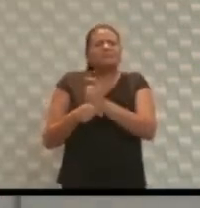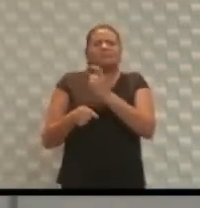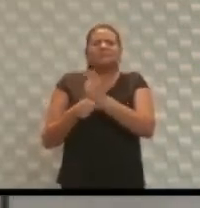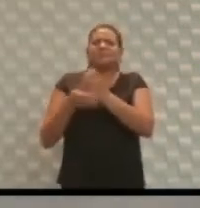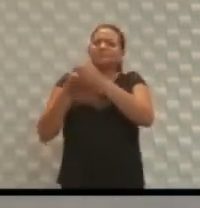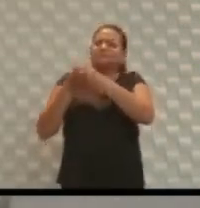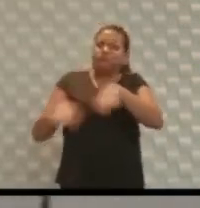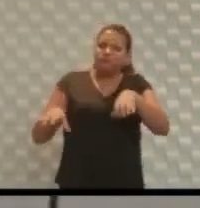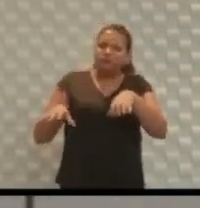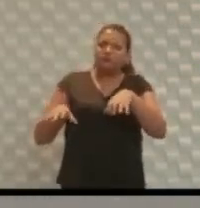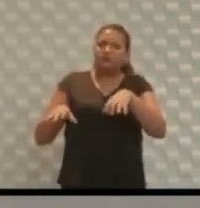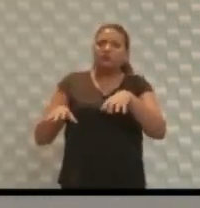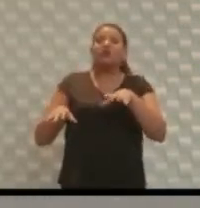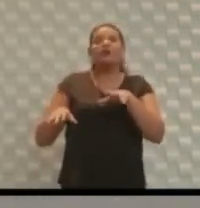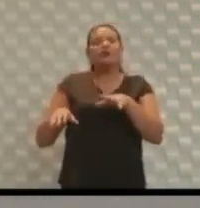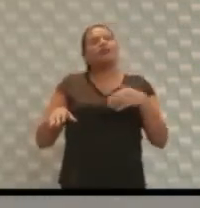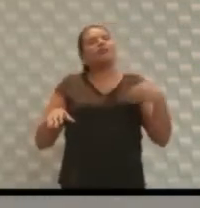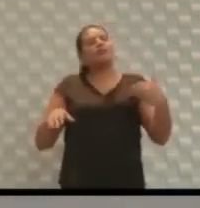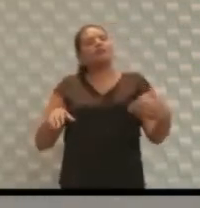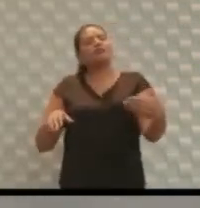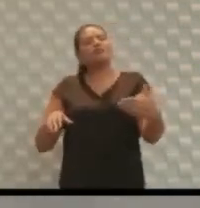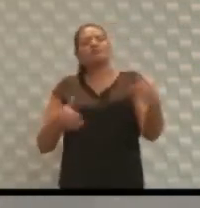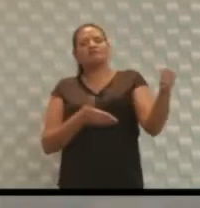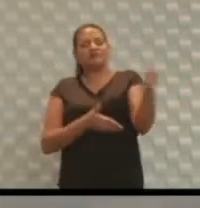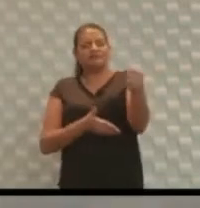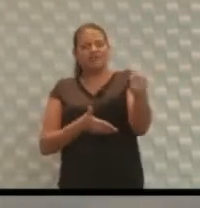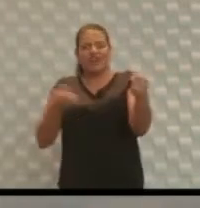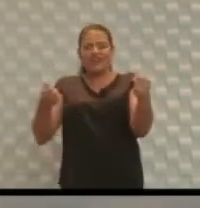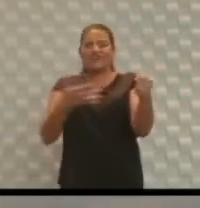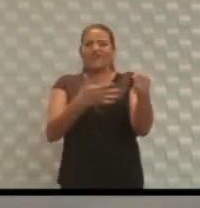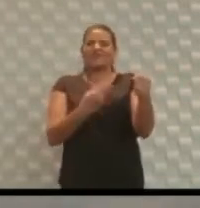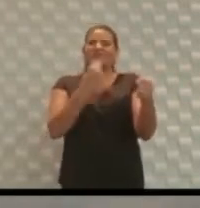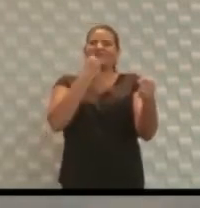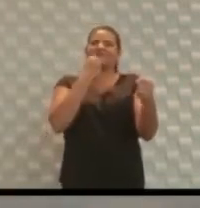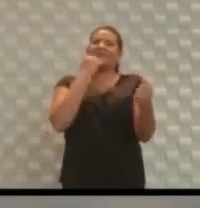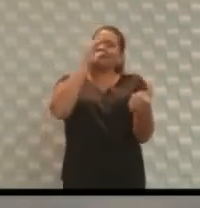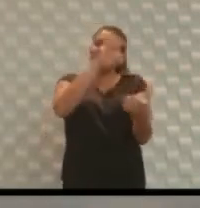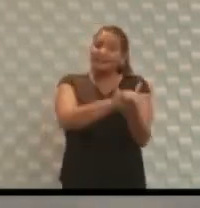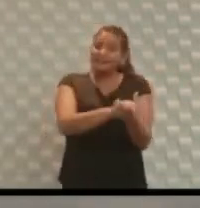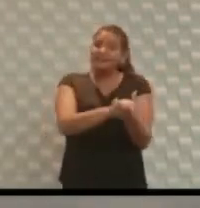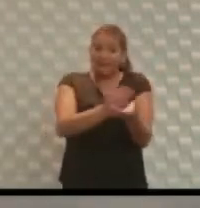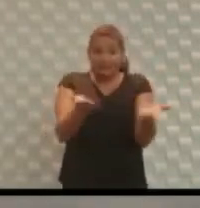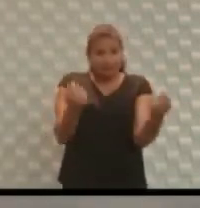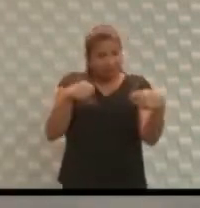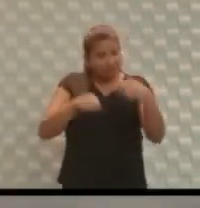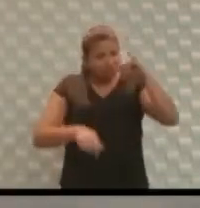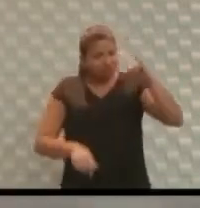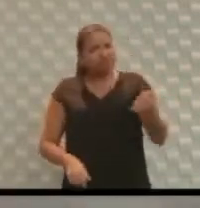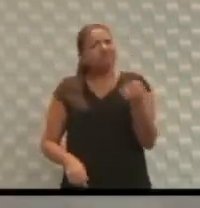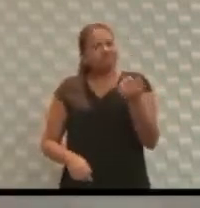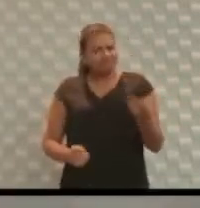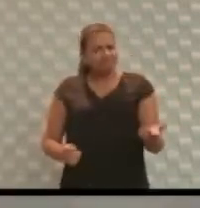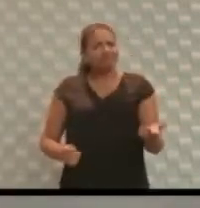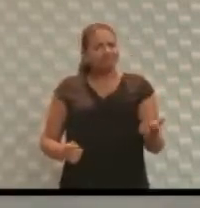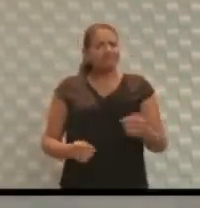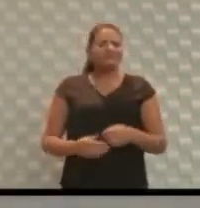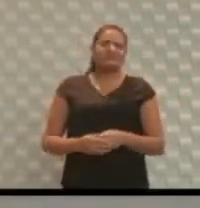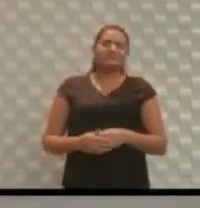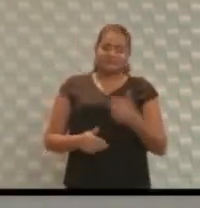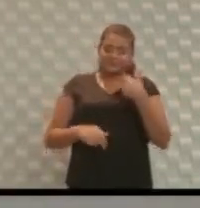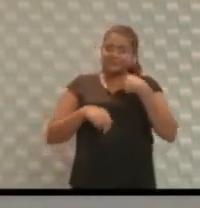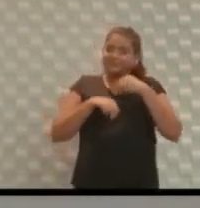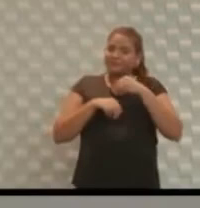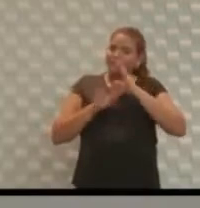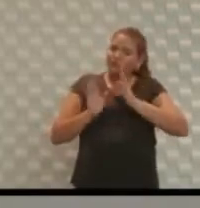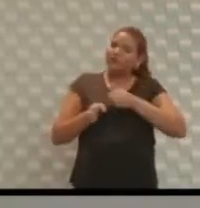vamos construir a partir da oportunidade que Deus nos dá. Eu aconselho muitas mulheres que